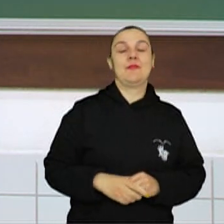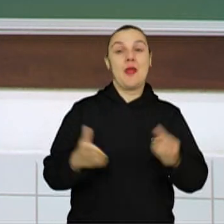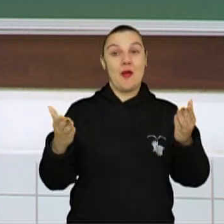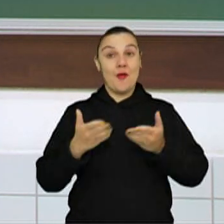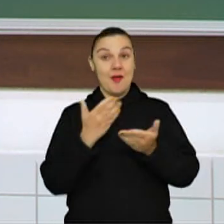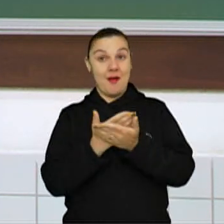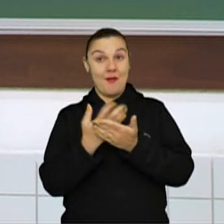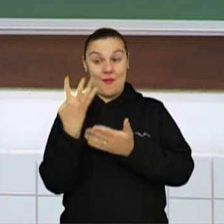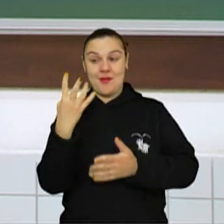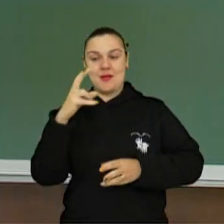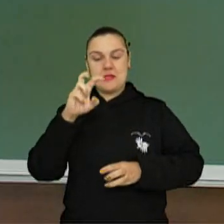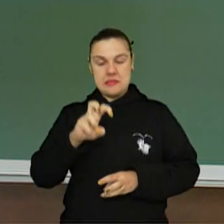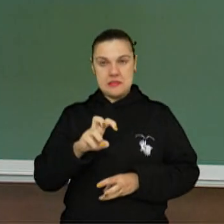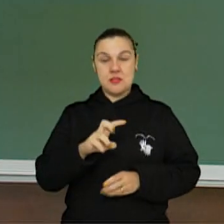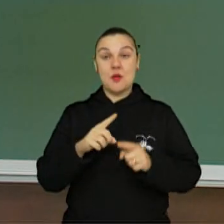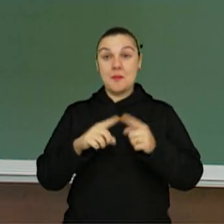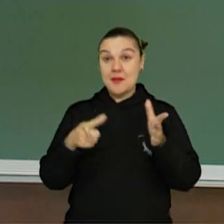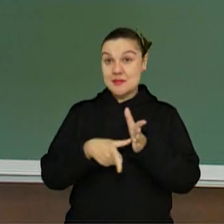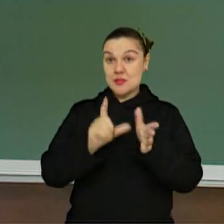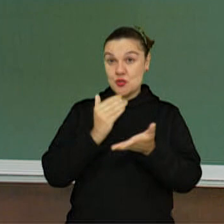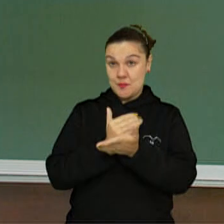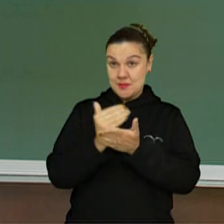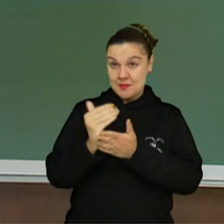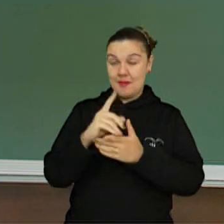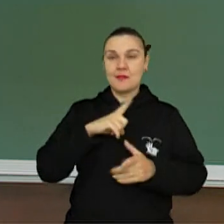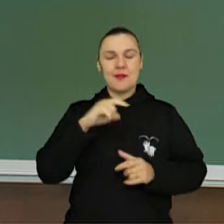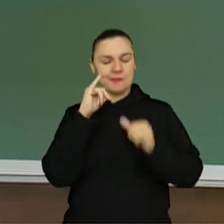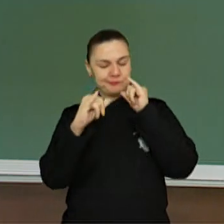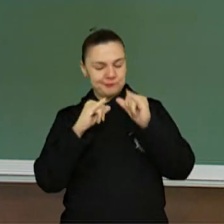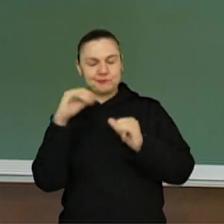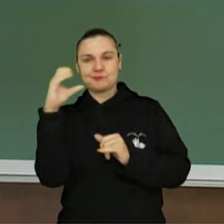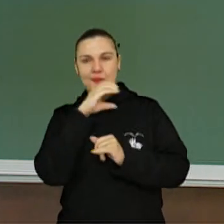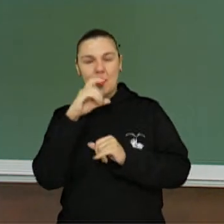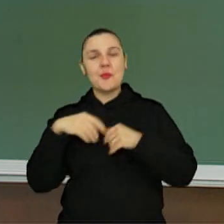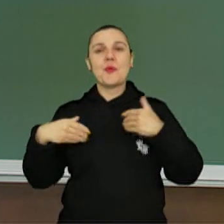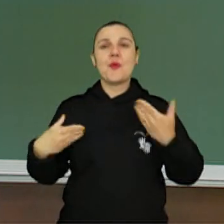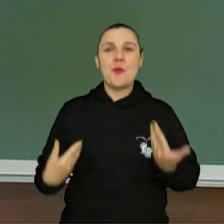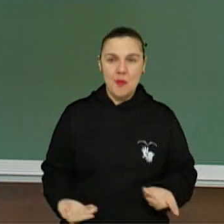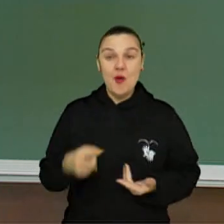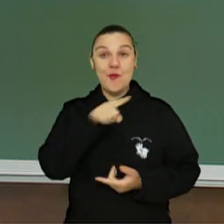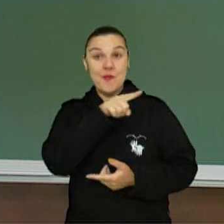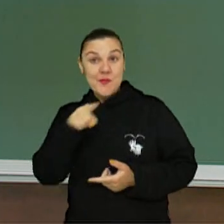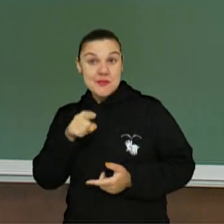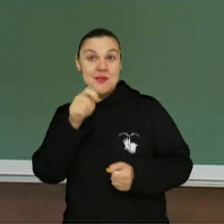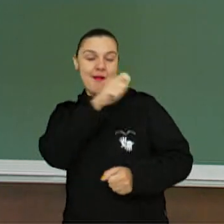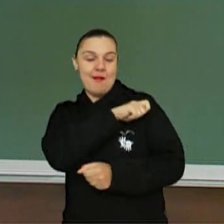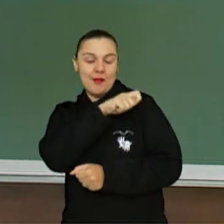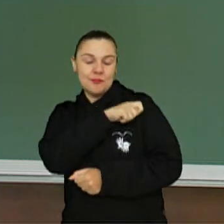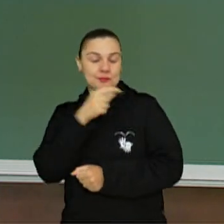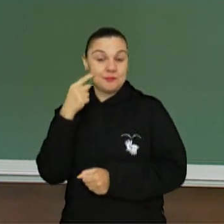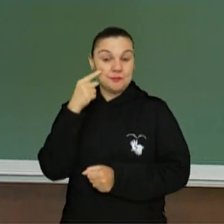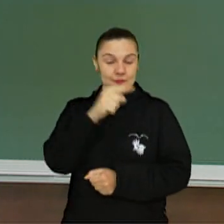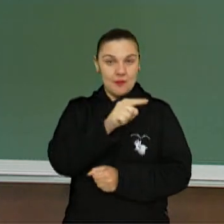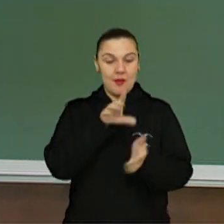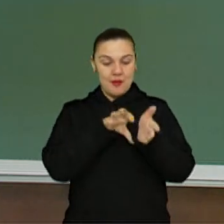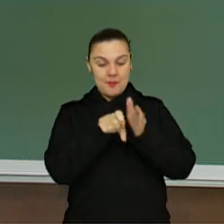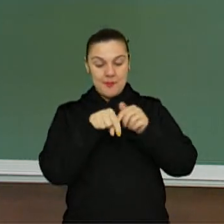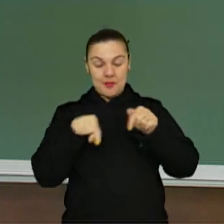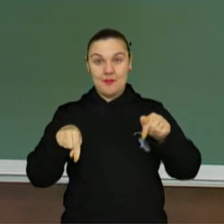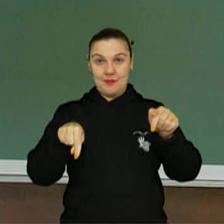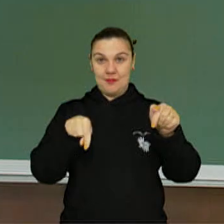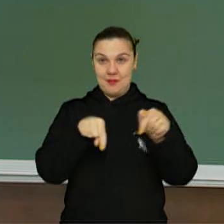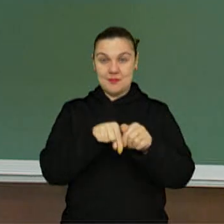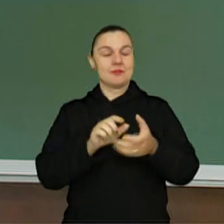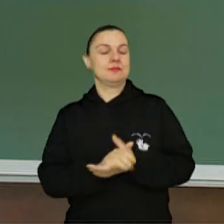classe 45. Mas antes de começar, a gente tem aqueles recadinhos. Quais são mesmo? Para você, estudante que está acessando as aulas